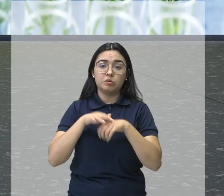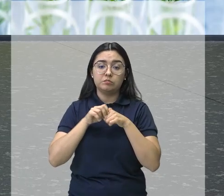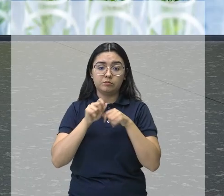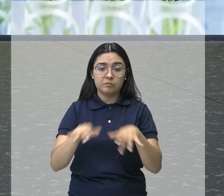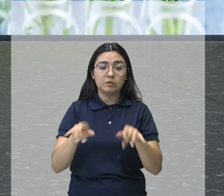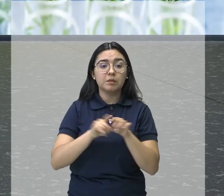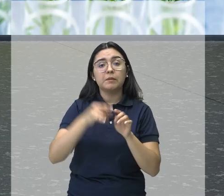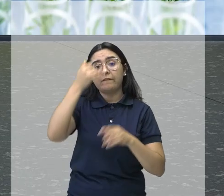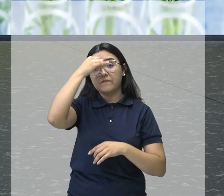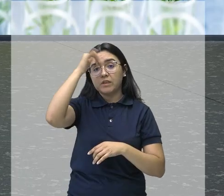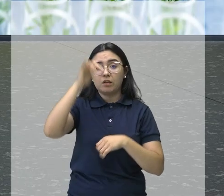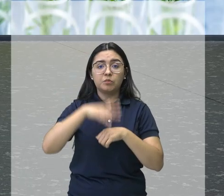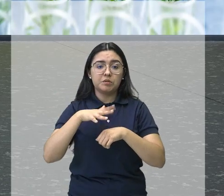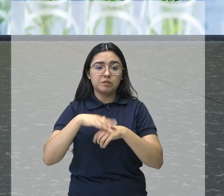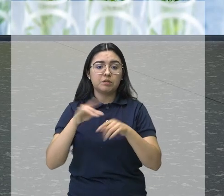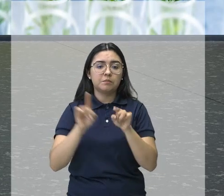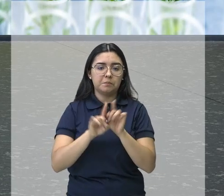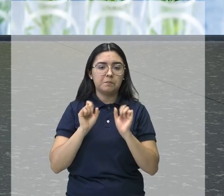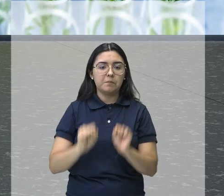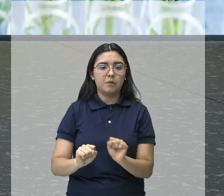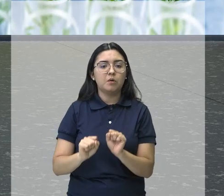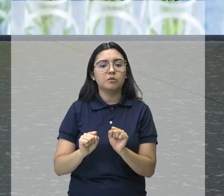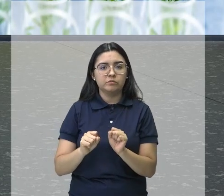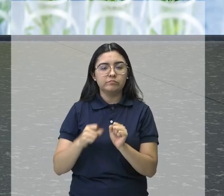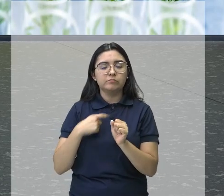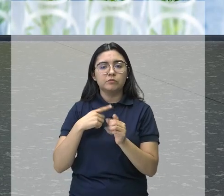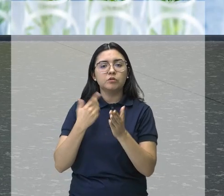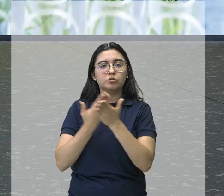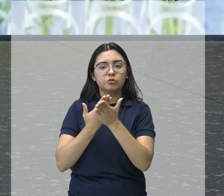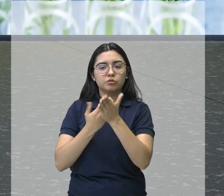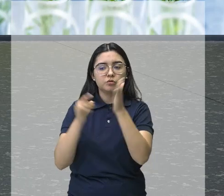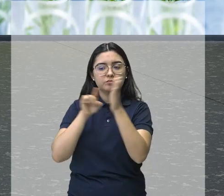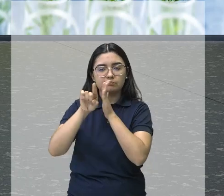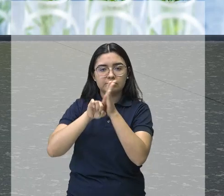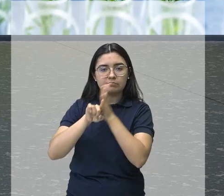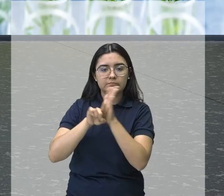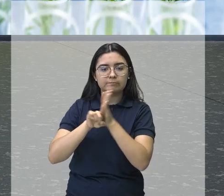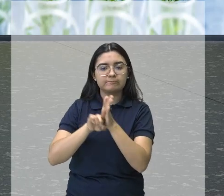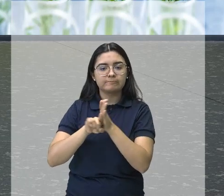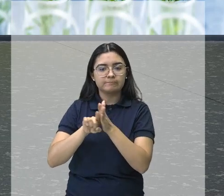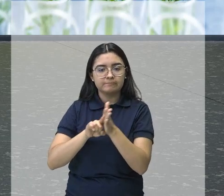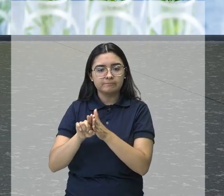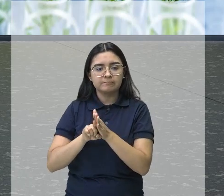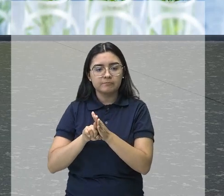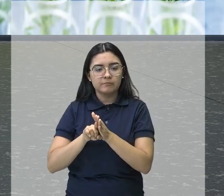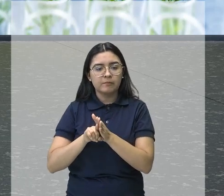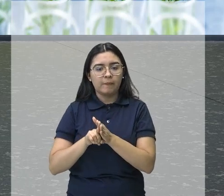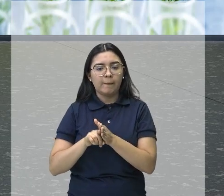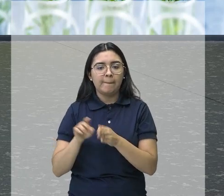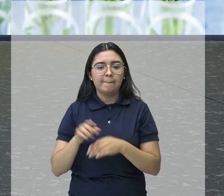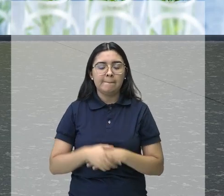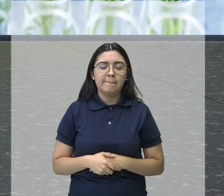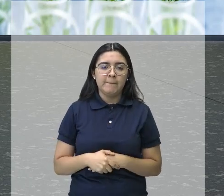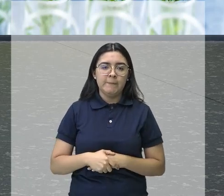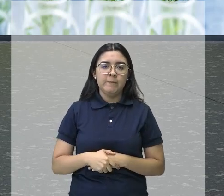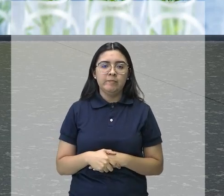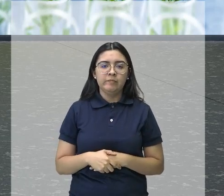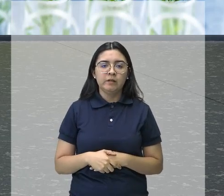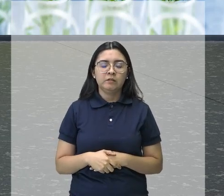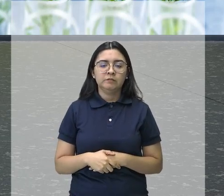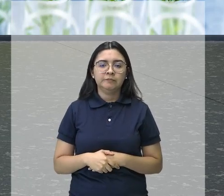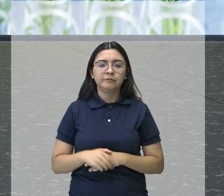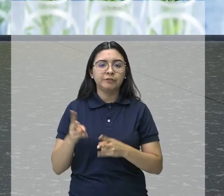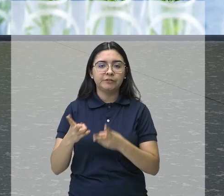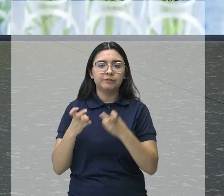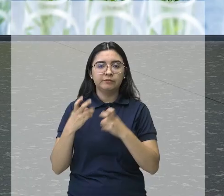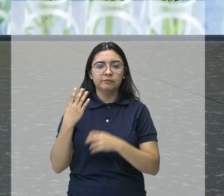Até prevenção de doenças pode ser feitas aí a partir desses estudos de extrativismo